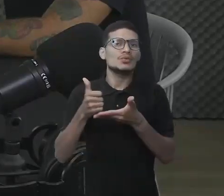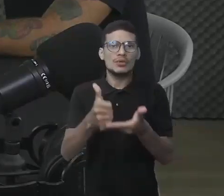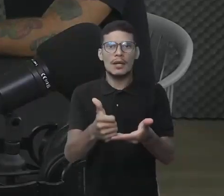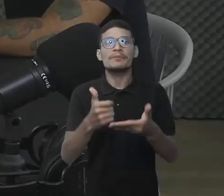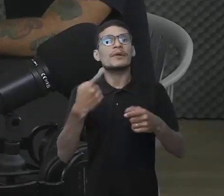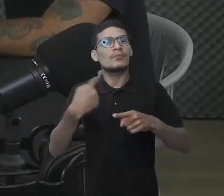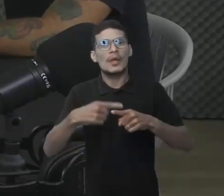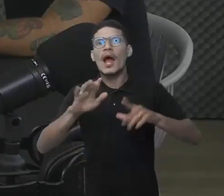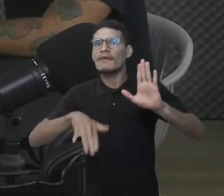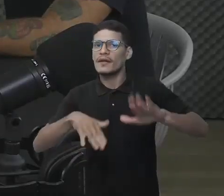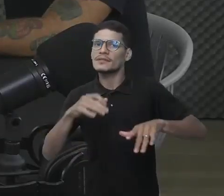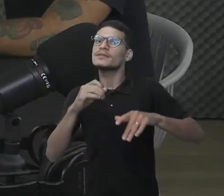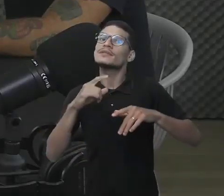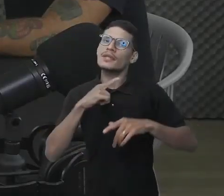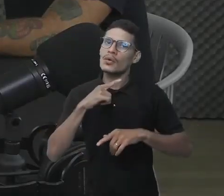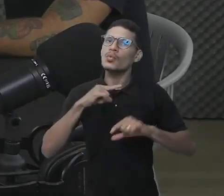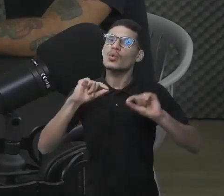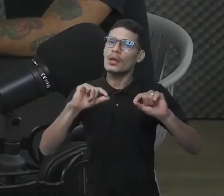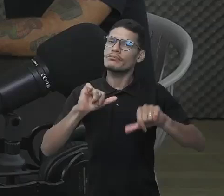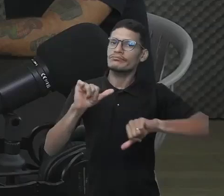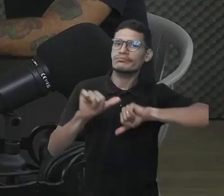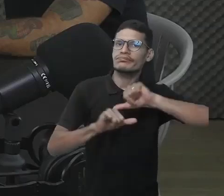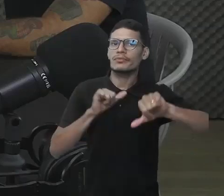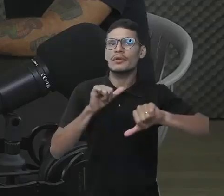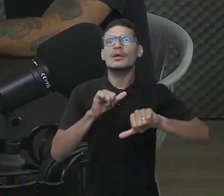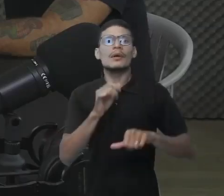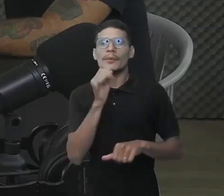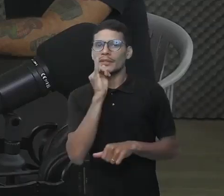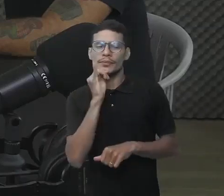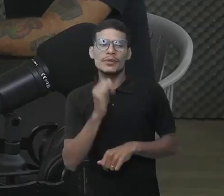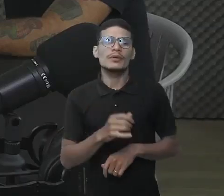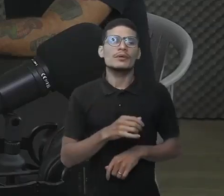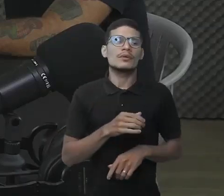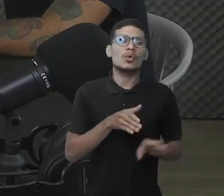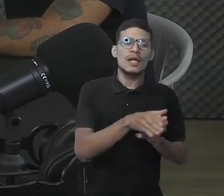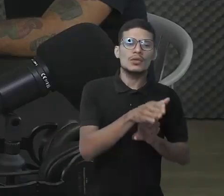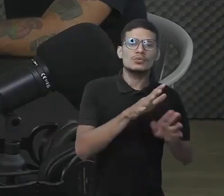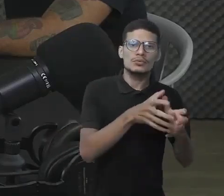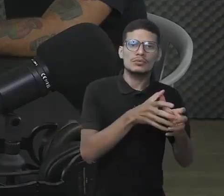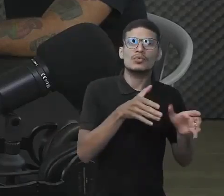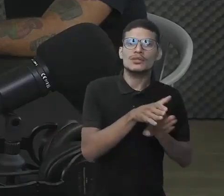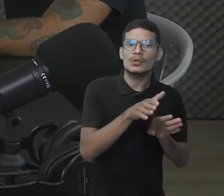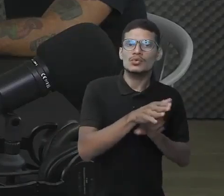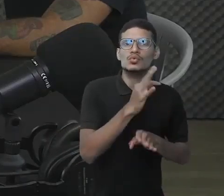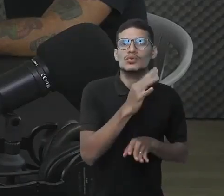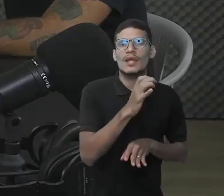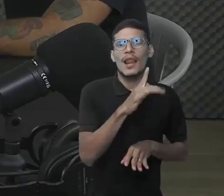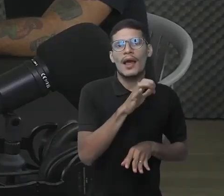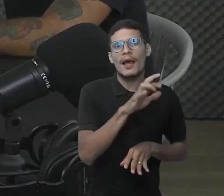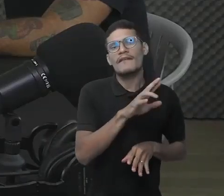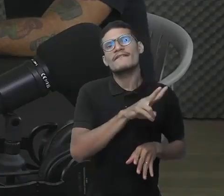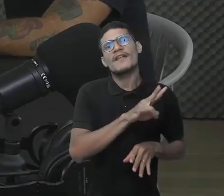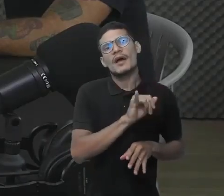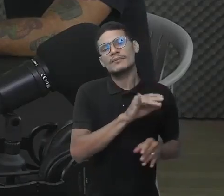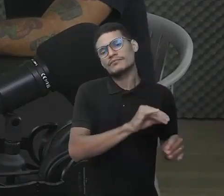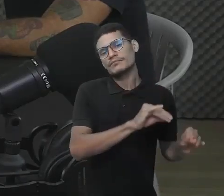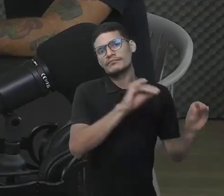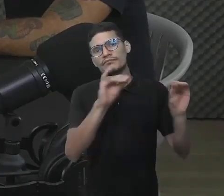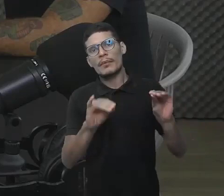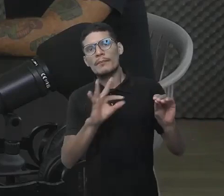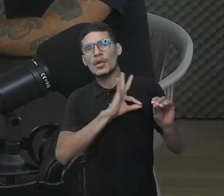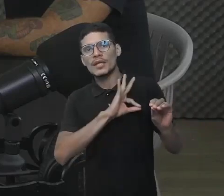desdobramentos. Do conselho tutelar vai para a polícia civil, da polícia civil se abre uma investigação, às vezes